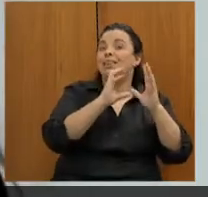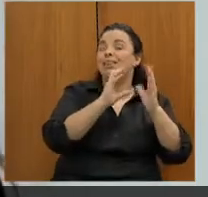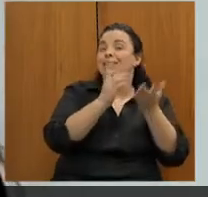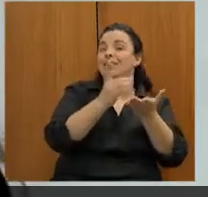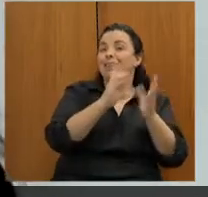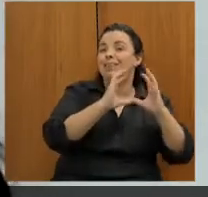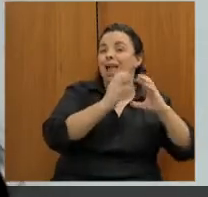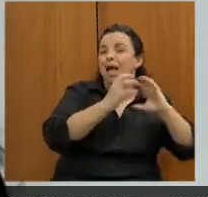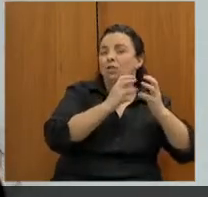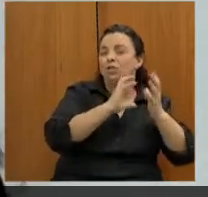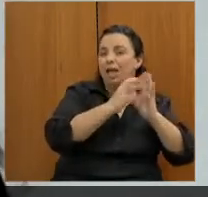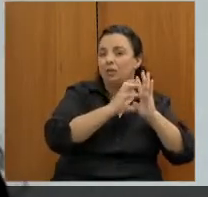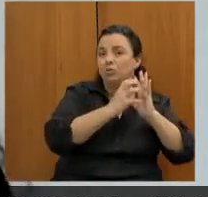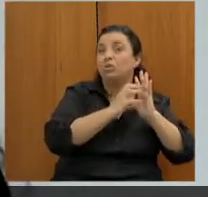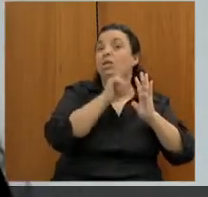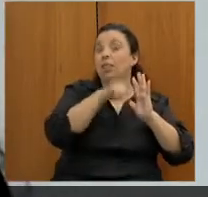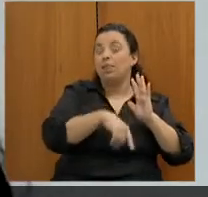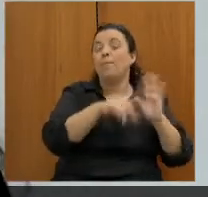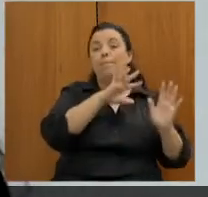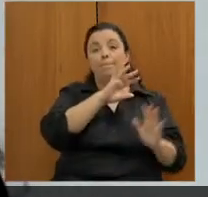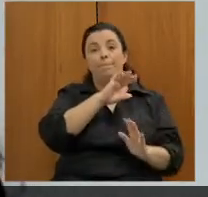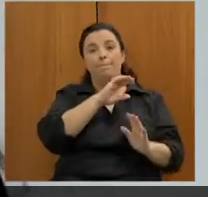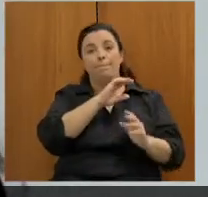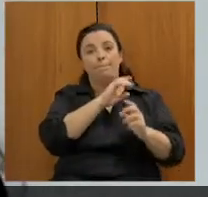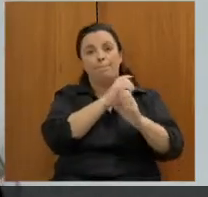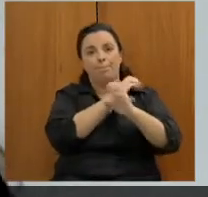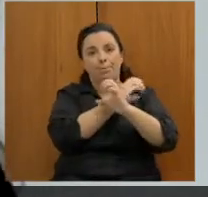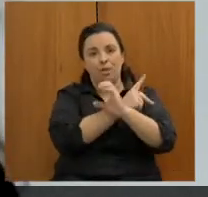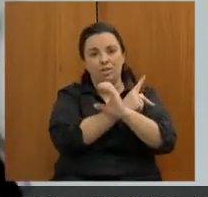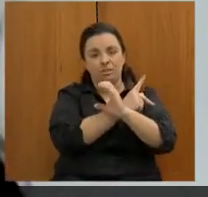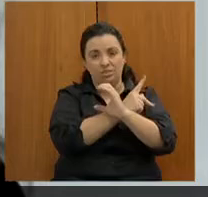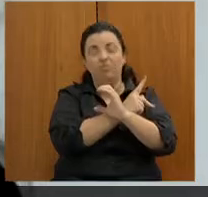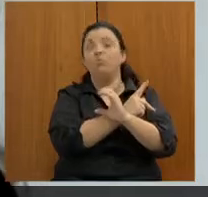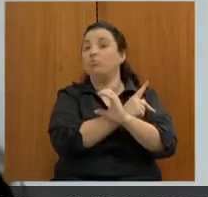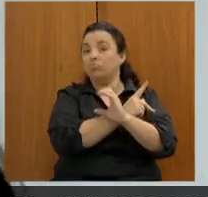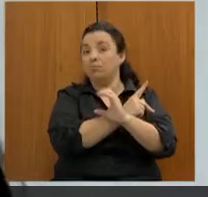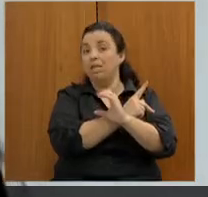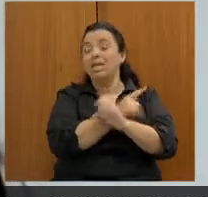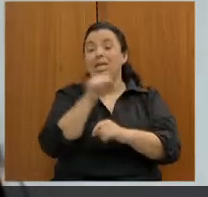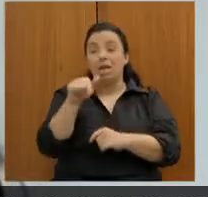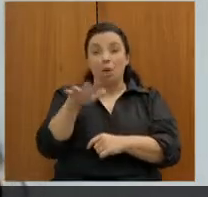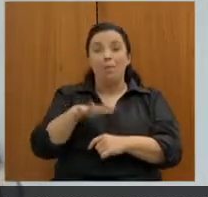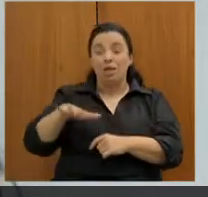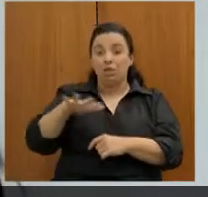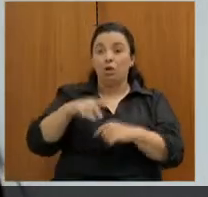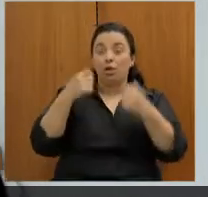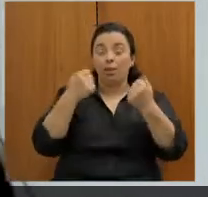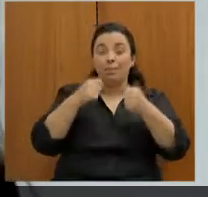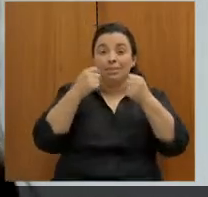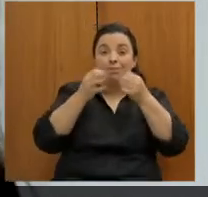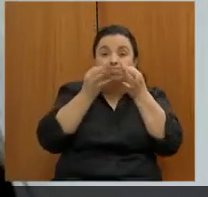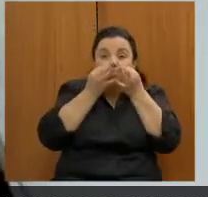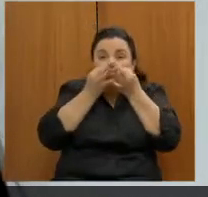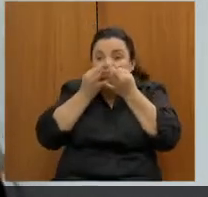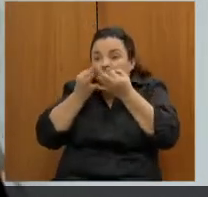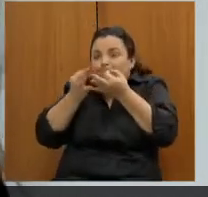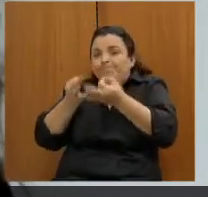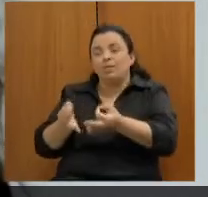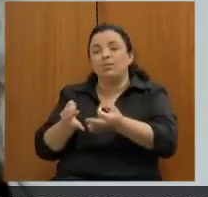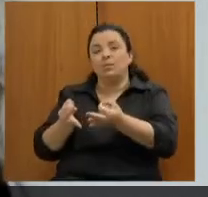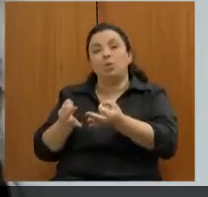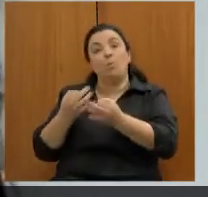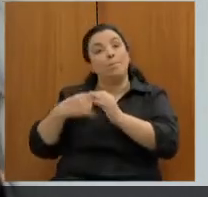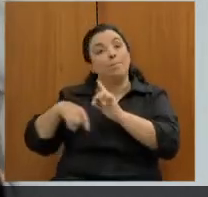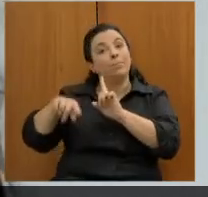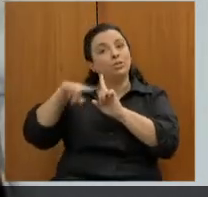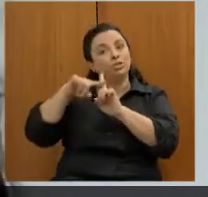Então essa é uma região que ela tem ela tem e Merece sim um um olhar também muito positivo